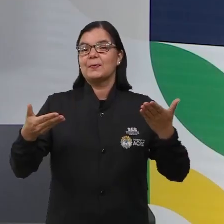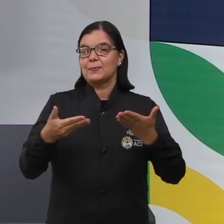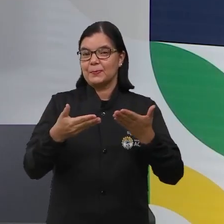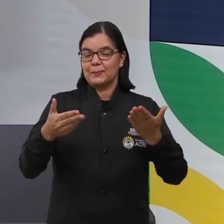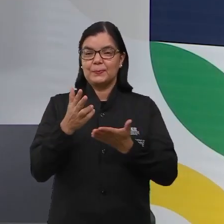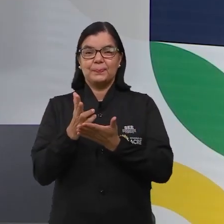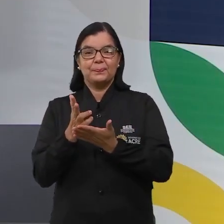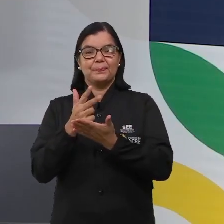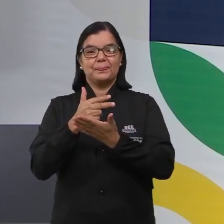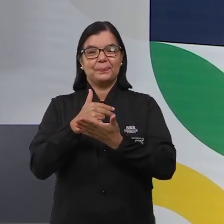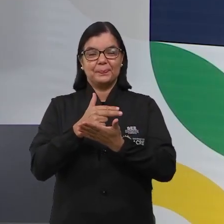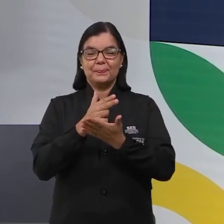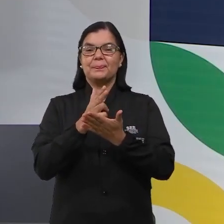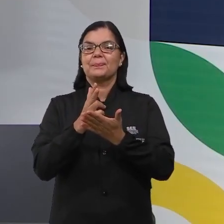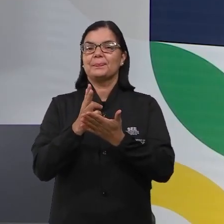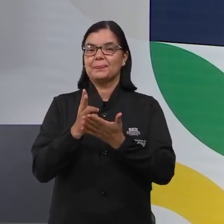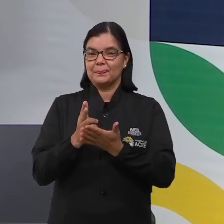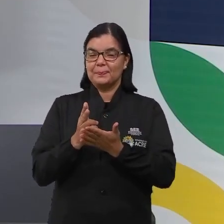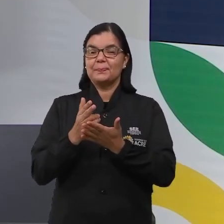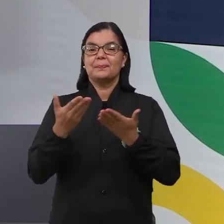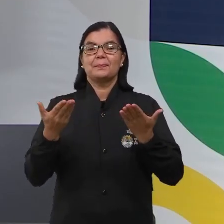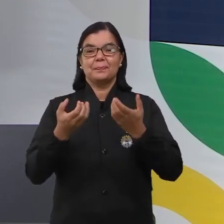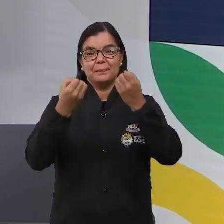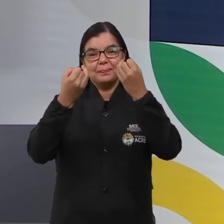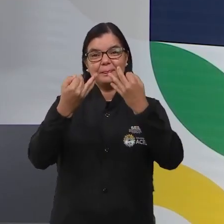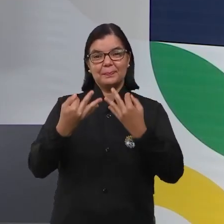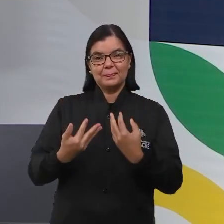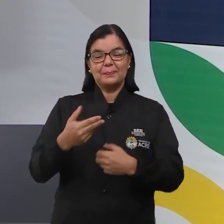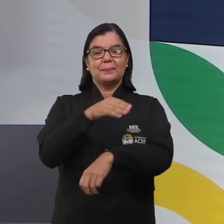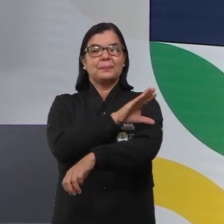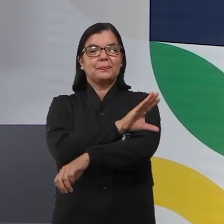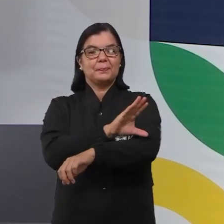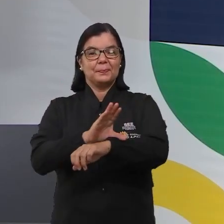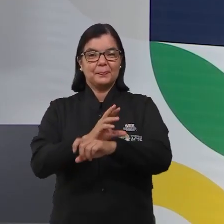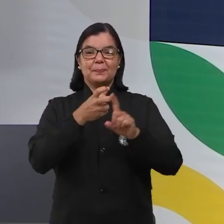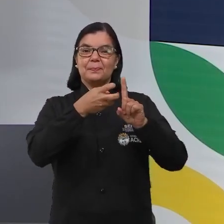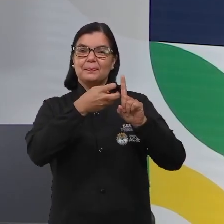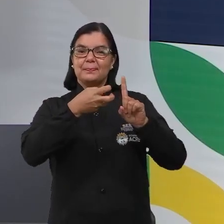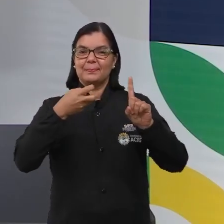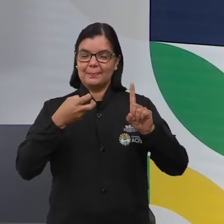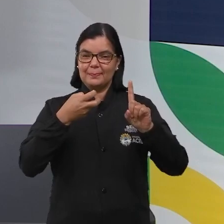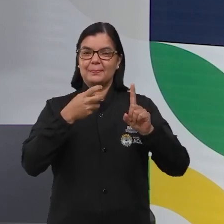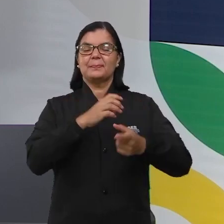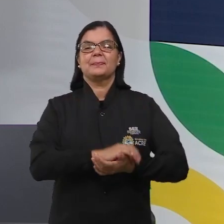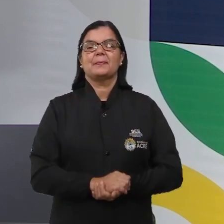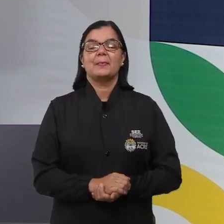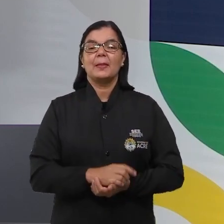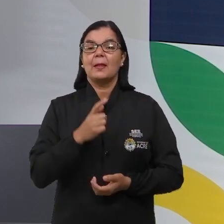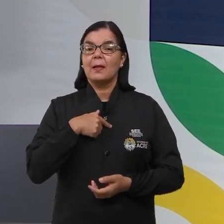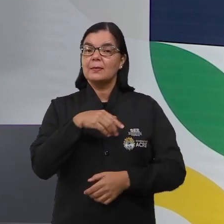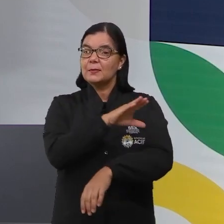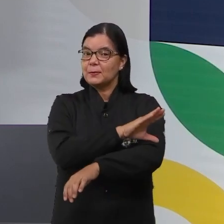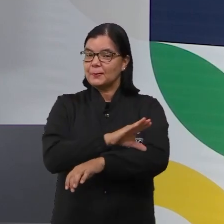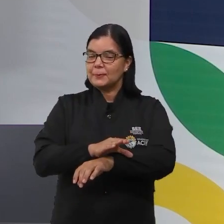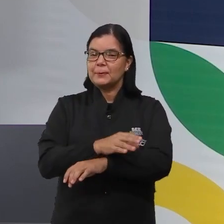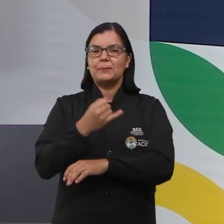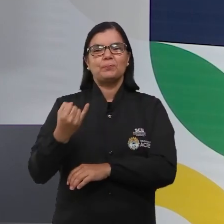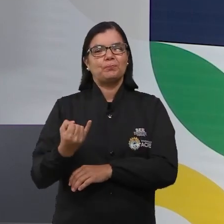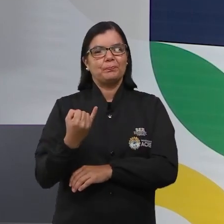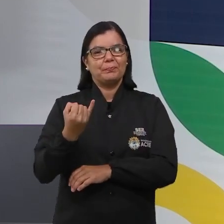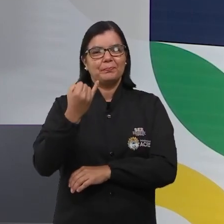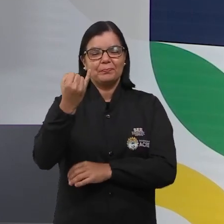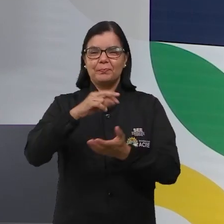de Mídias de Educação do Acre para falar sobre cultura indígena. É isso mesmo, essa cultura que é tão rica, é